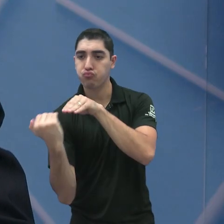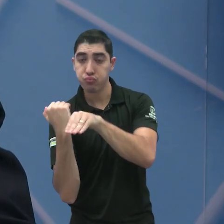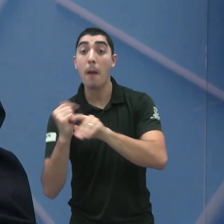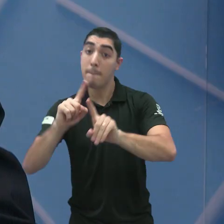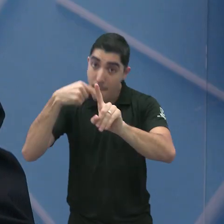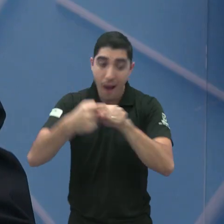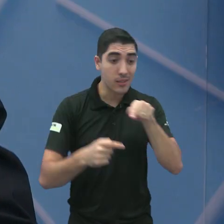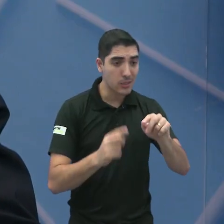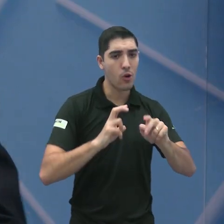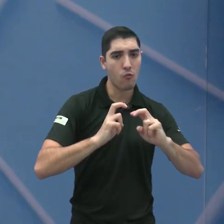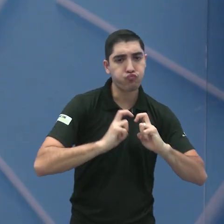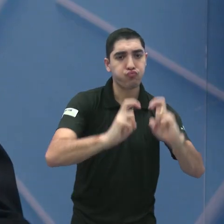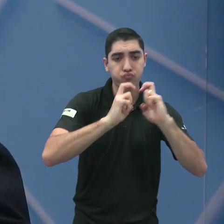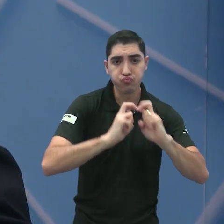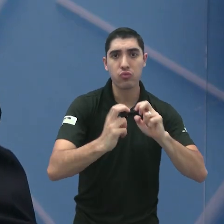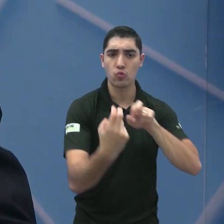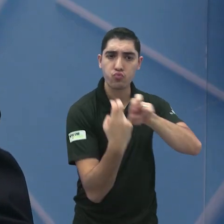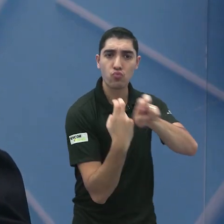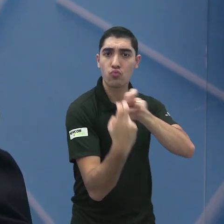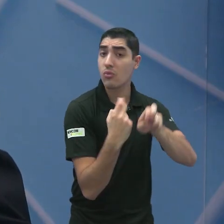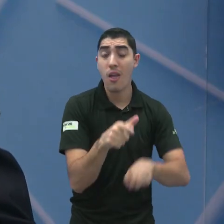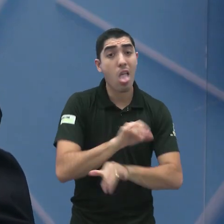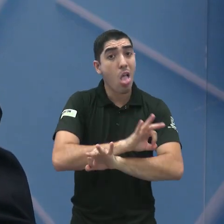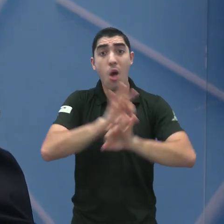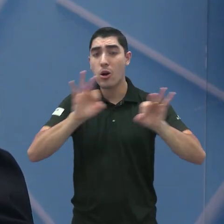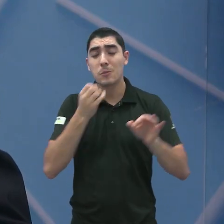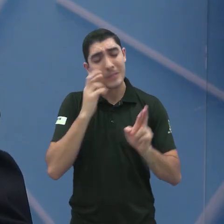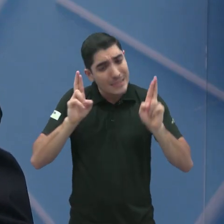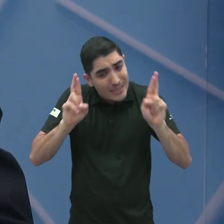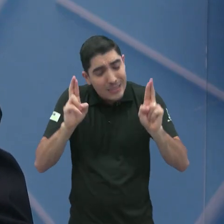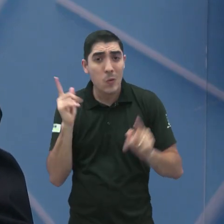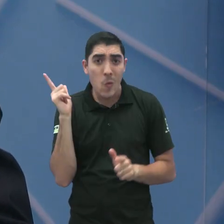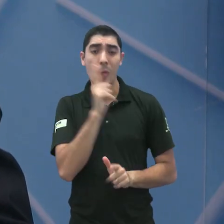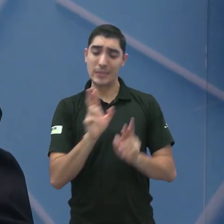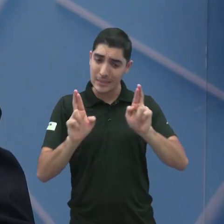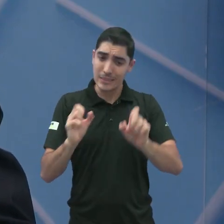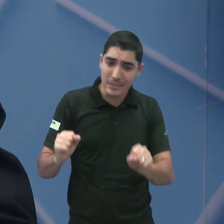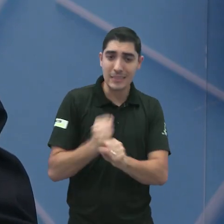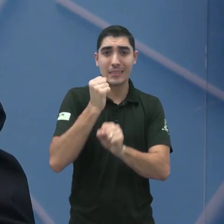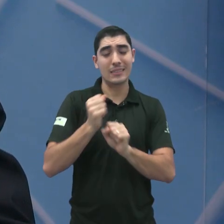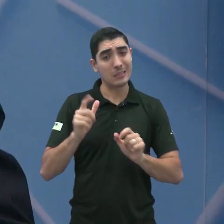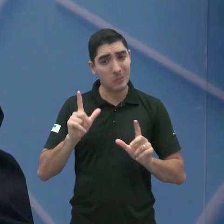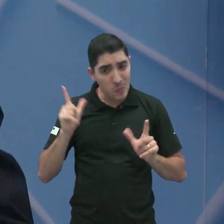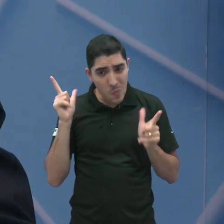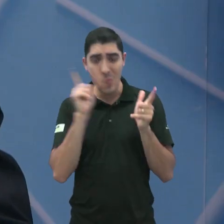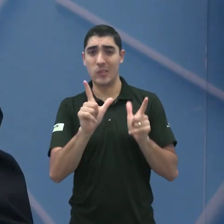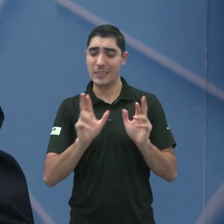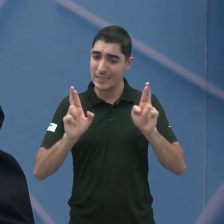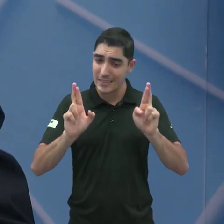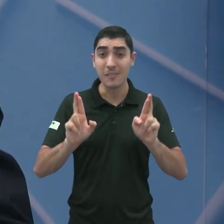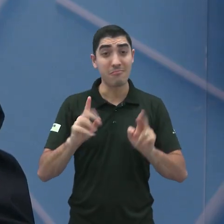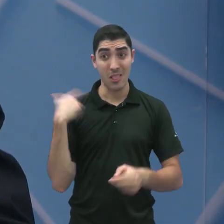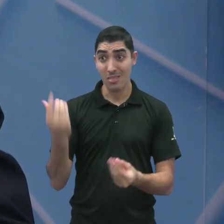é fenomenal. É algo que realmente a gente torce para sair do papel mesmo e vai sair e que vai ser algo que para nós,